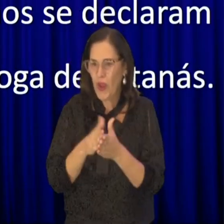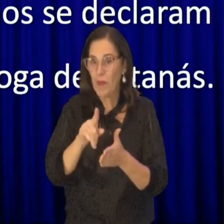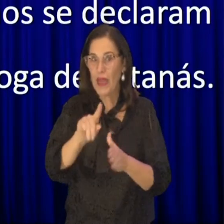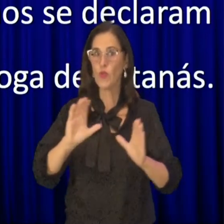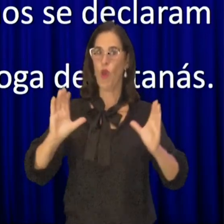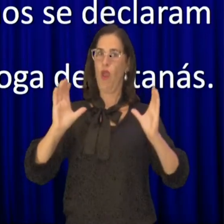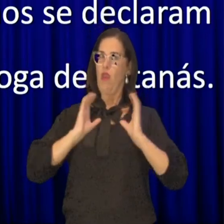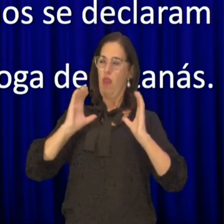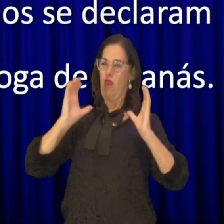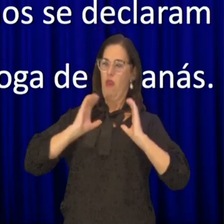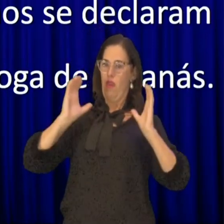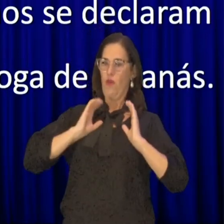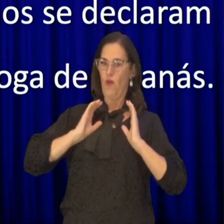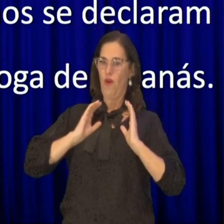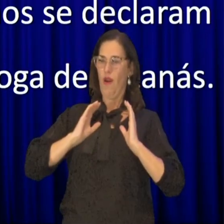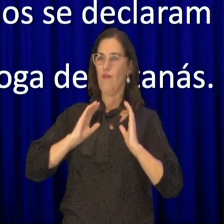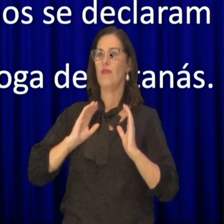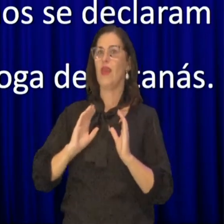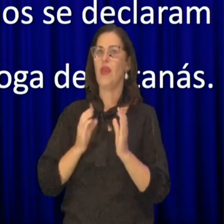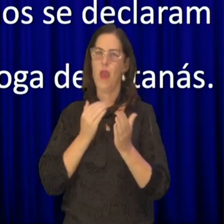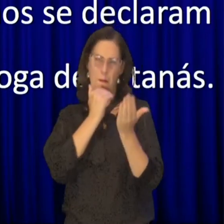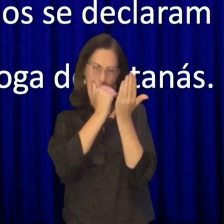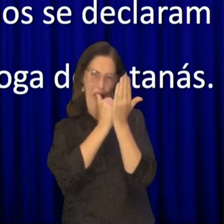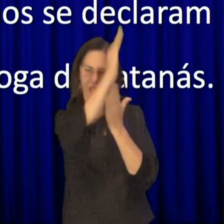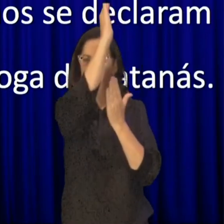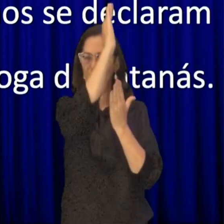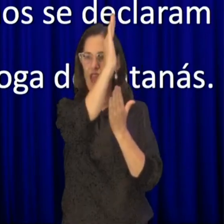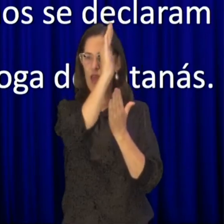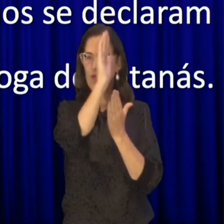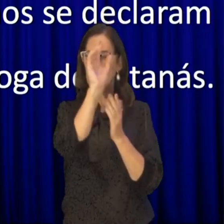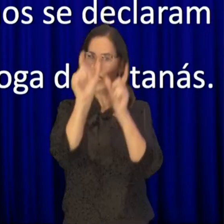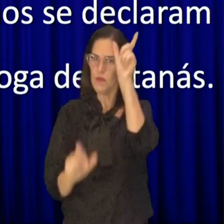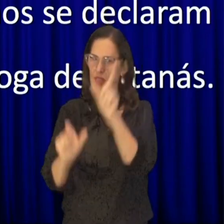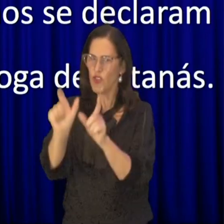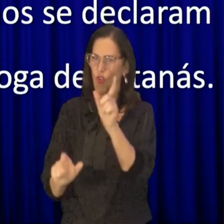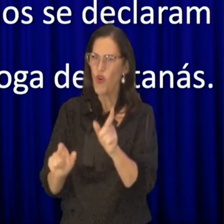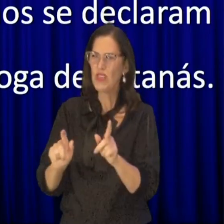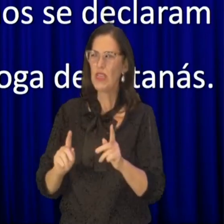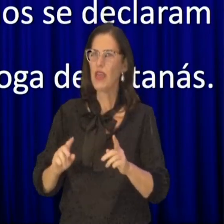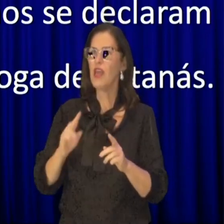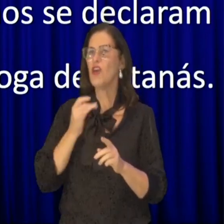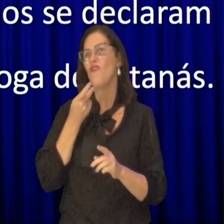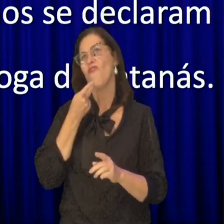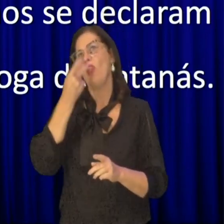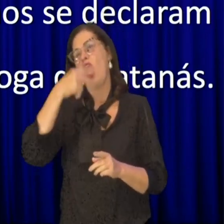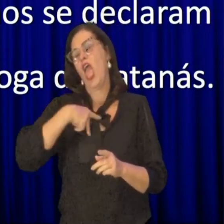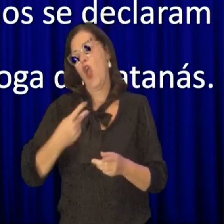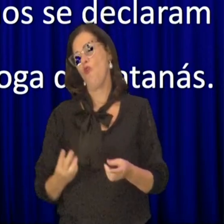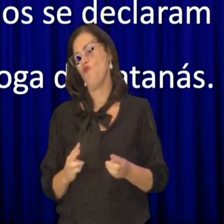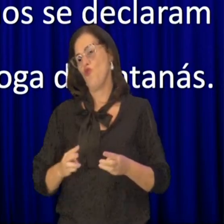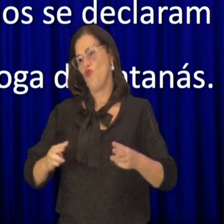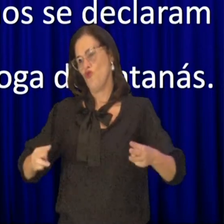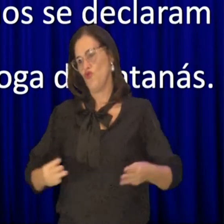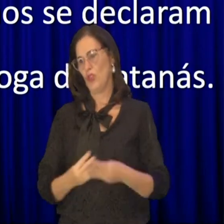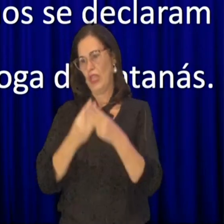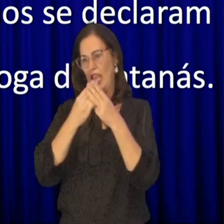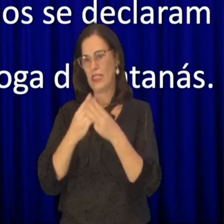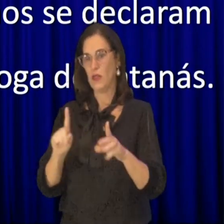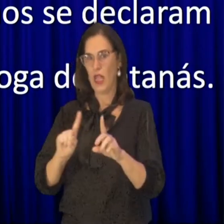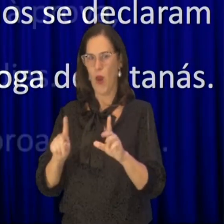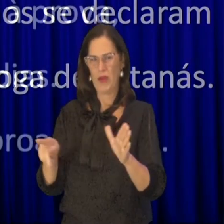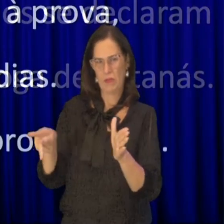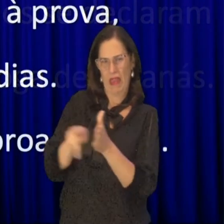rico, e a blasfêmia dos que a si mesmos se declaram judeus e não são, sendo antes sinagoga de